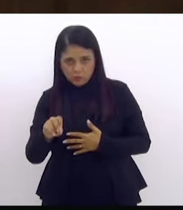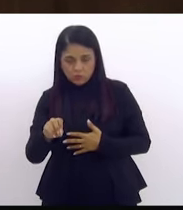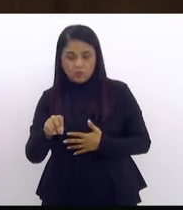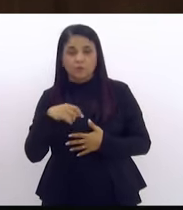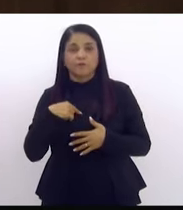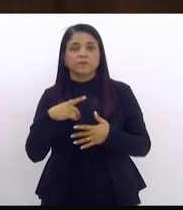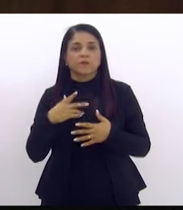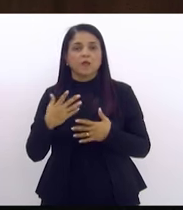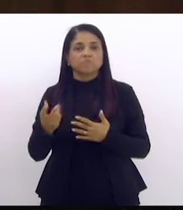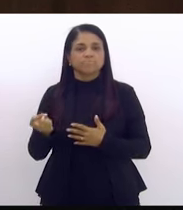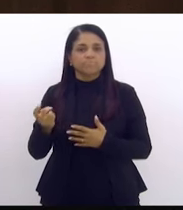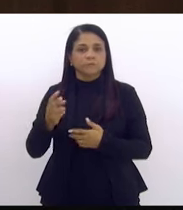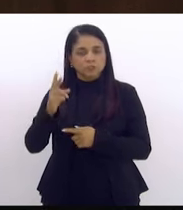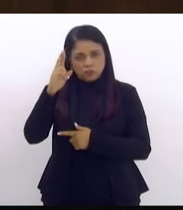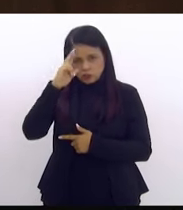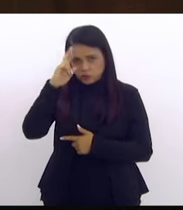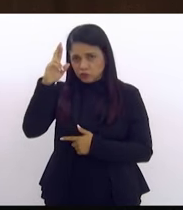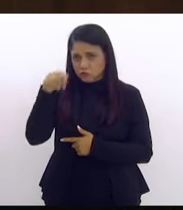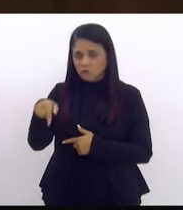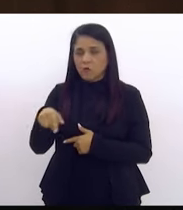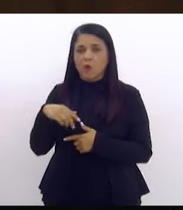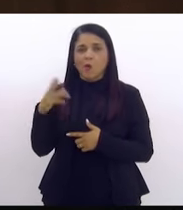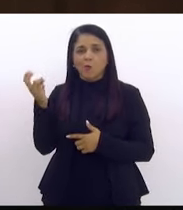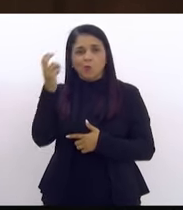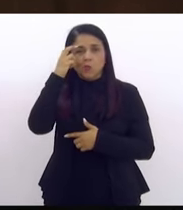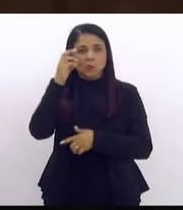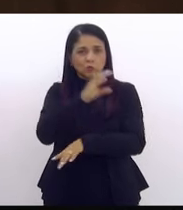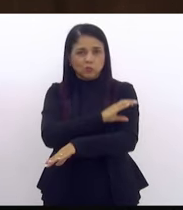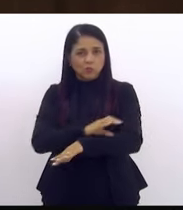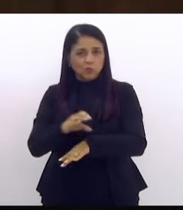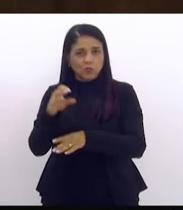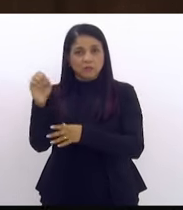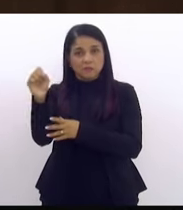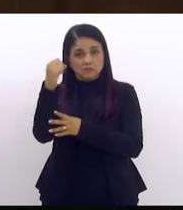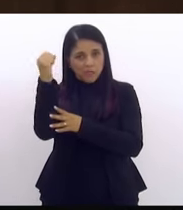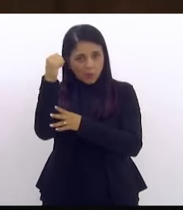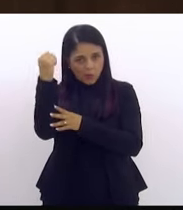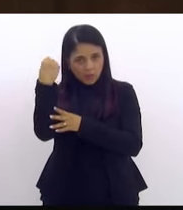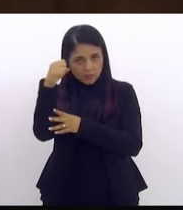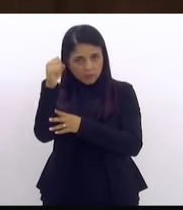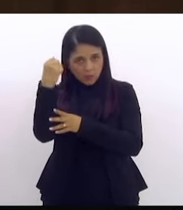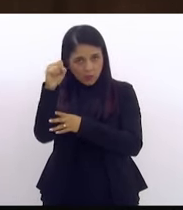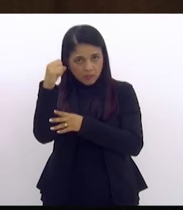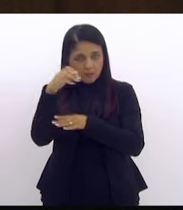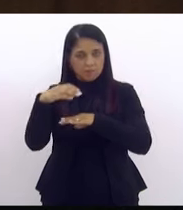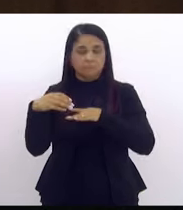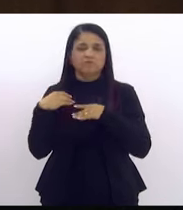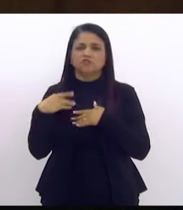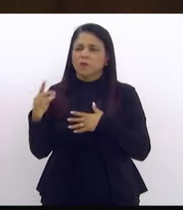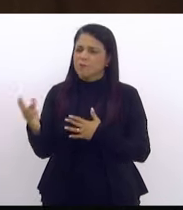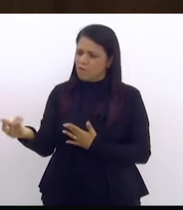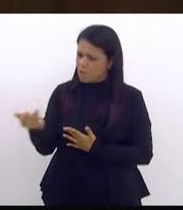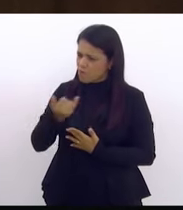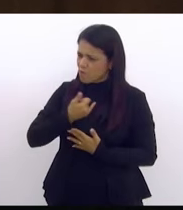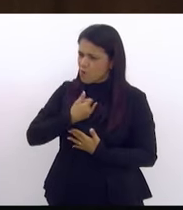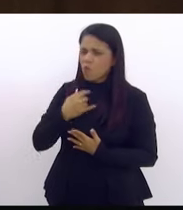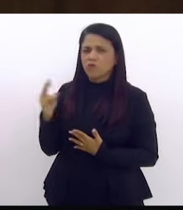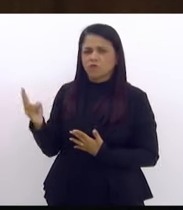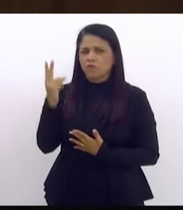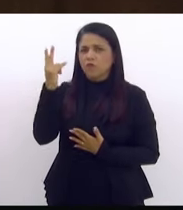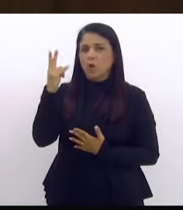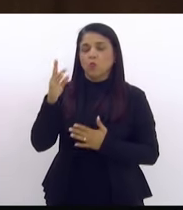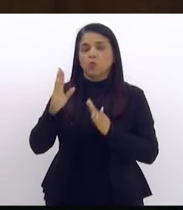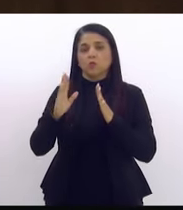chefiou a cultura de Saquarema, já tinha me falado sobre o valor histórico da Casa de Cultura